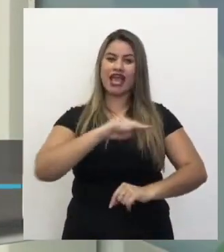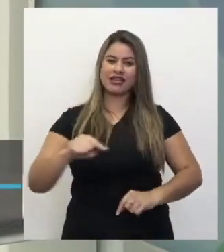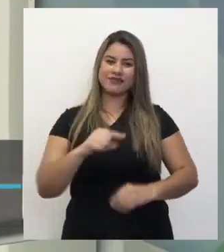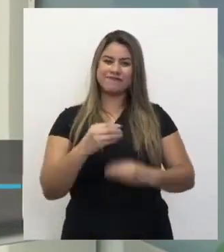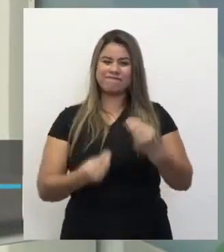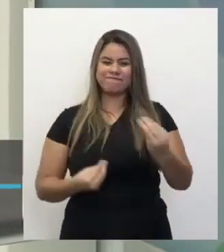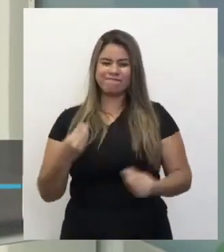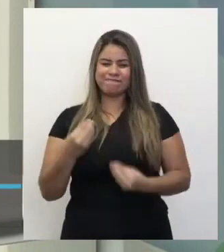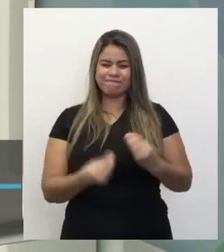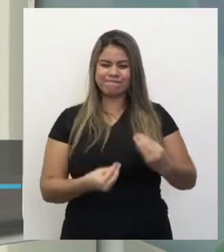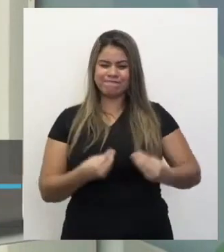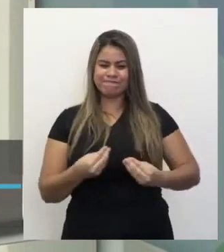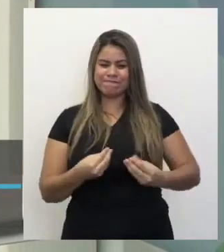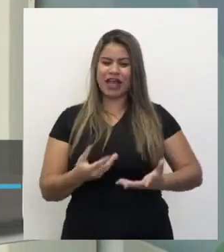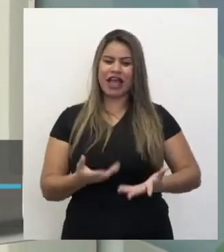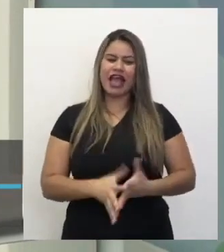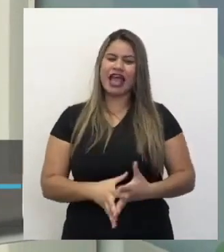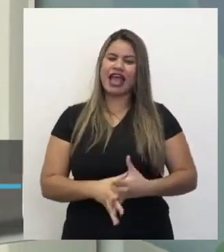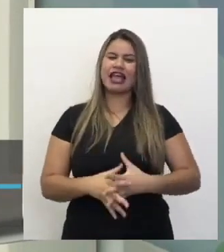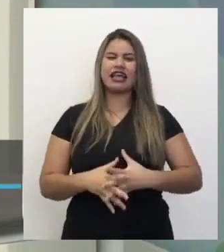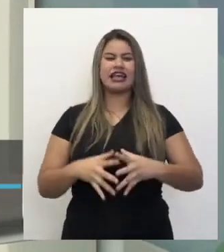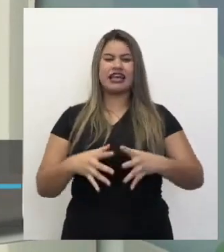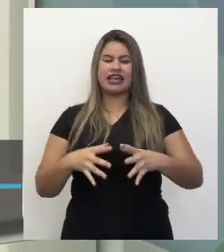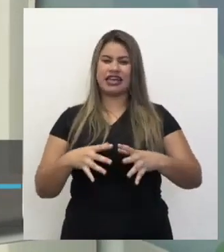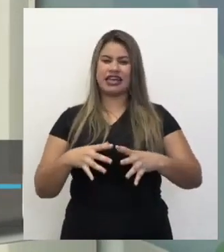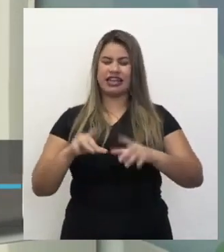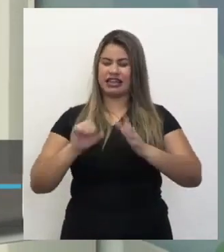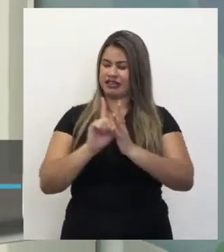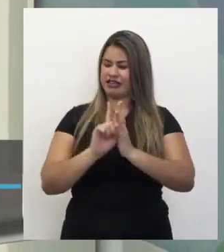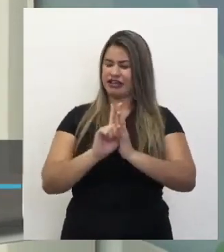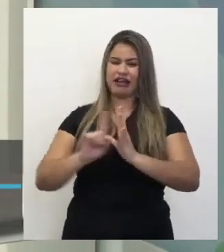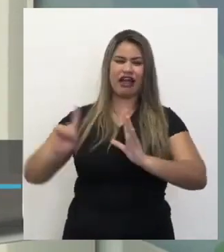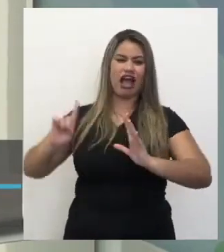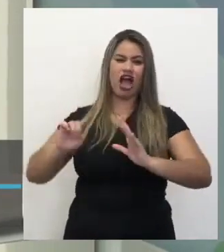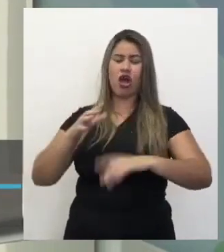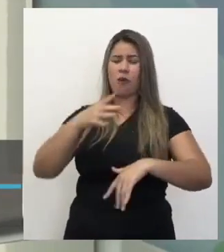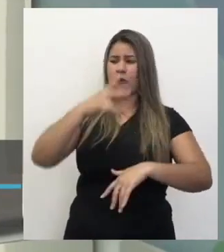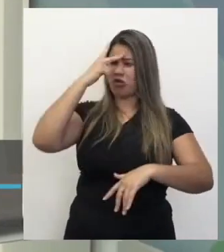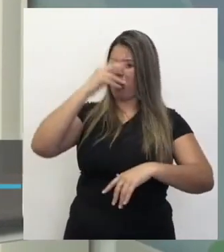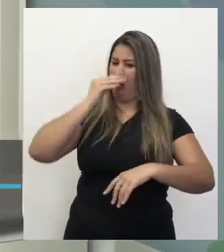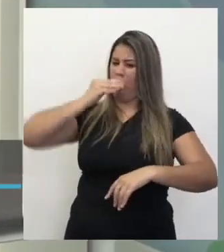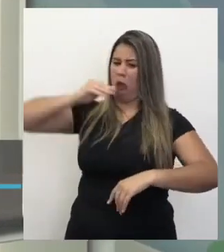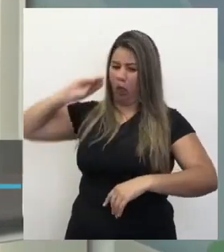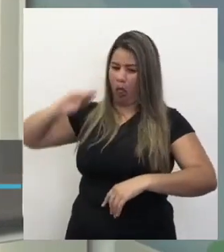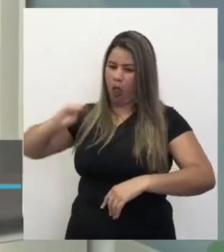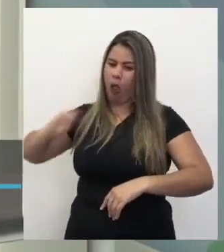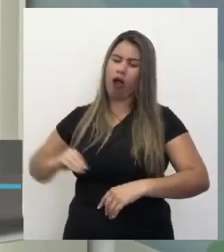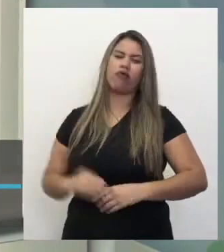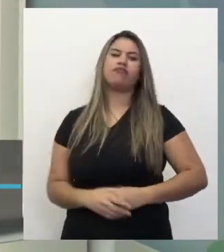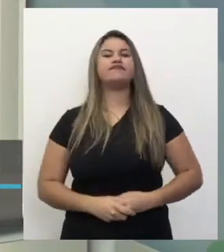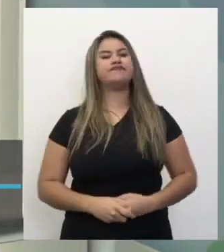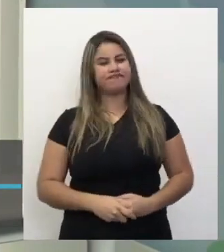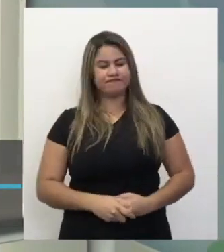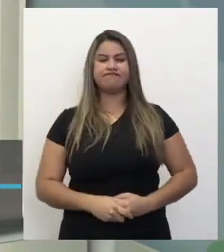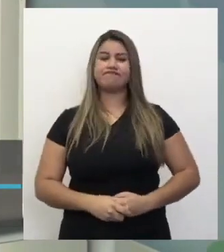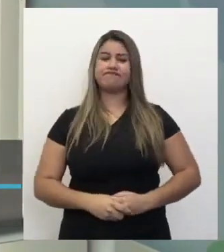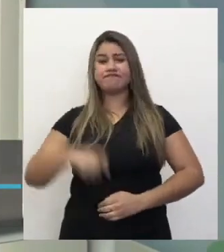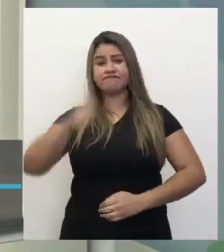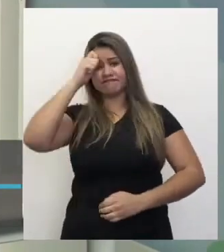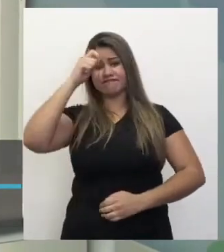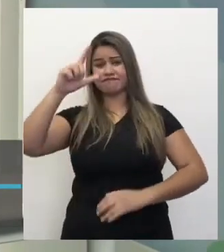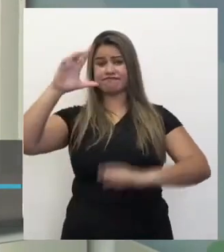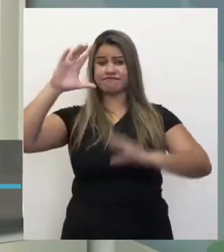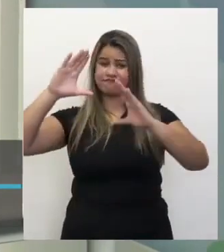meio que, né, não está dentro do esquema, é um cara que as pessoas não consideram, um cara que, sei lá, tem uma cultura inferior.